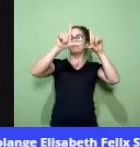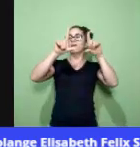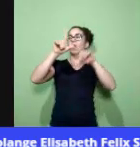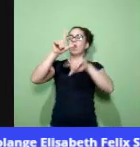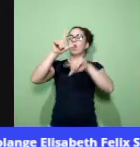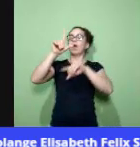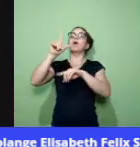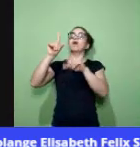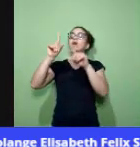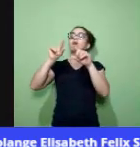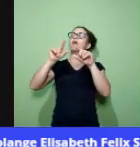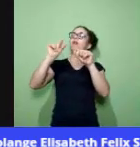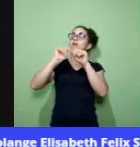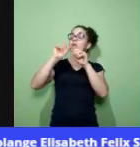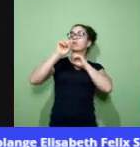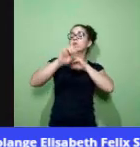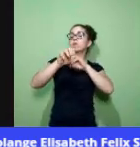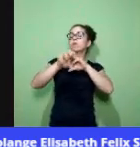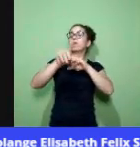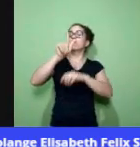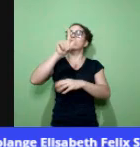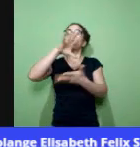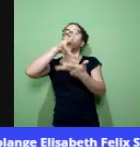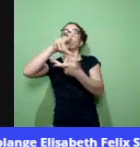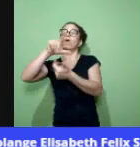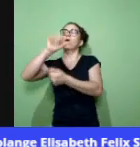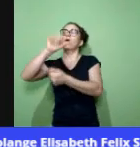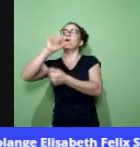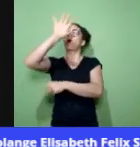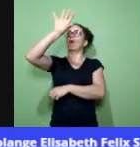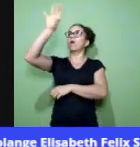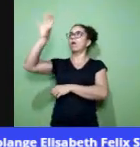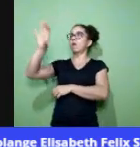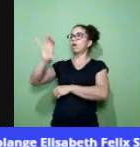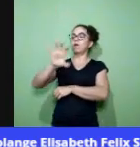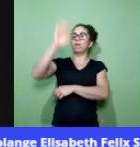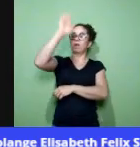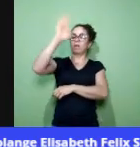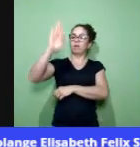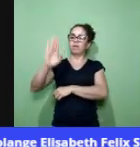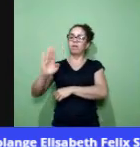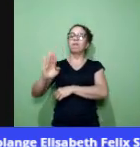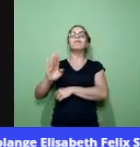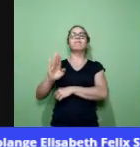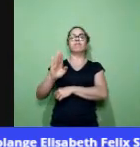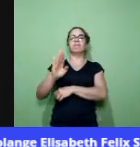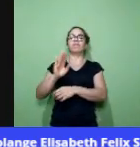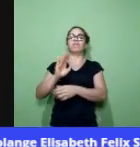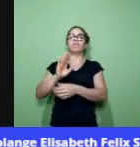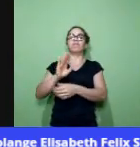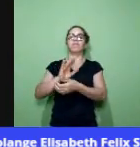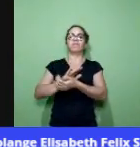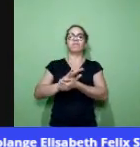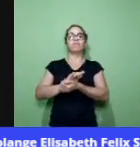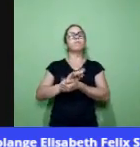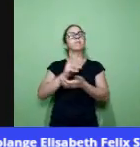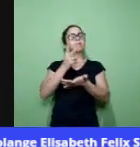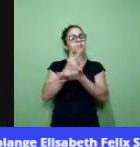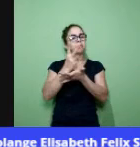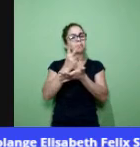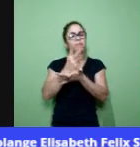o mapa que a gente tem lá no slide. Esse mapa aqui a gente pode trabalhar o quê? O conteúdo de geografia, né? As regiões do Brasil.